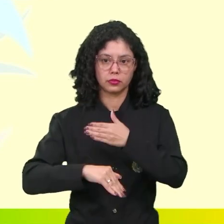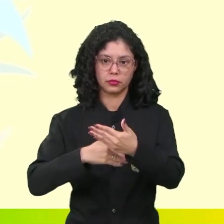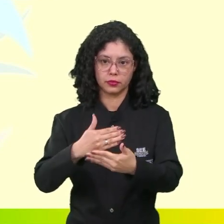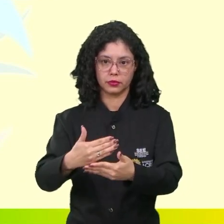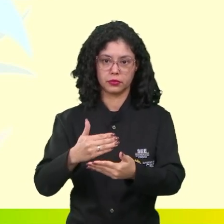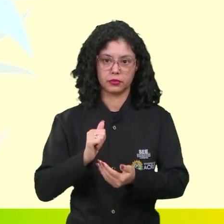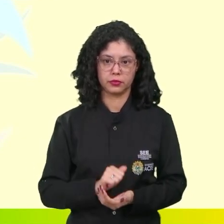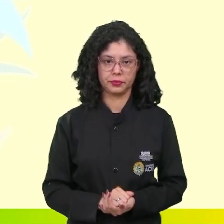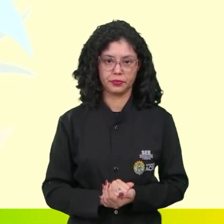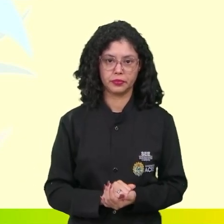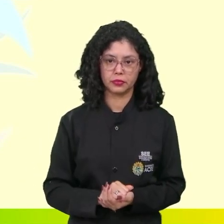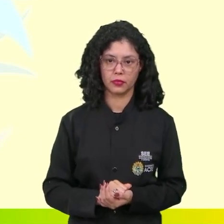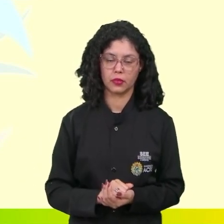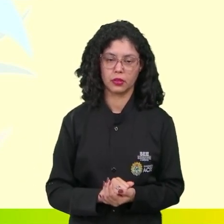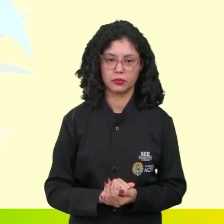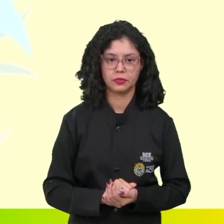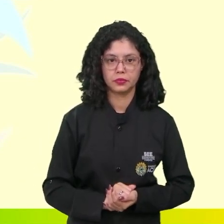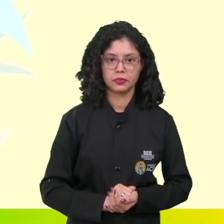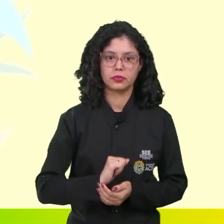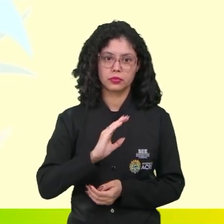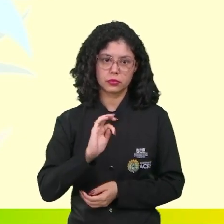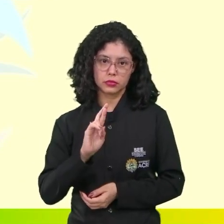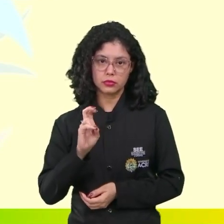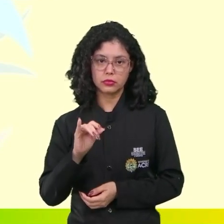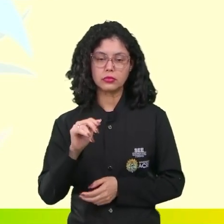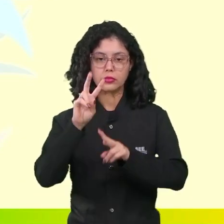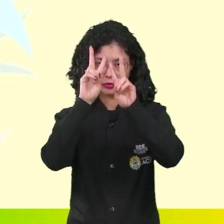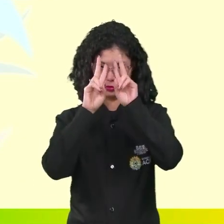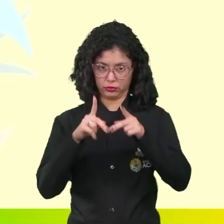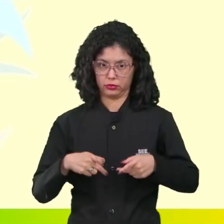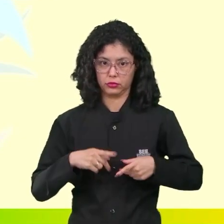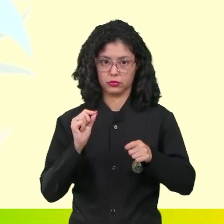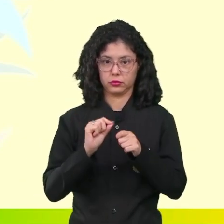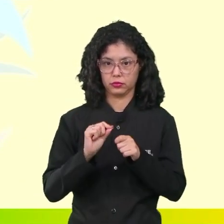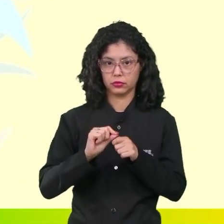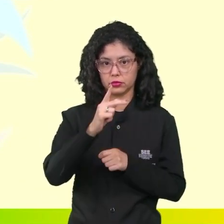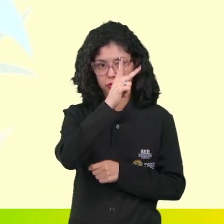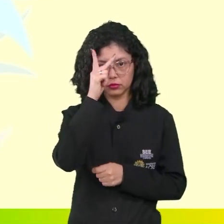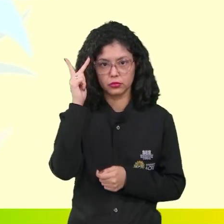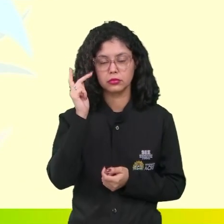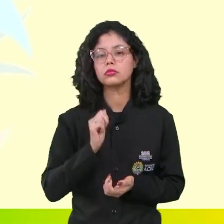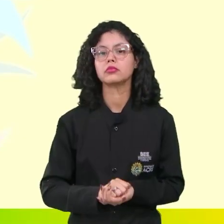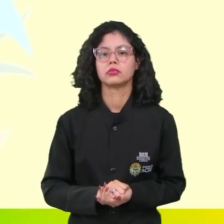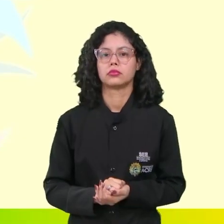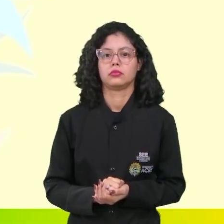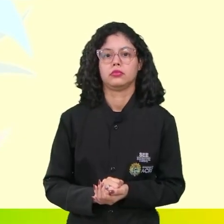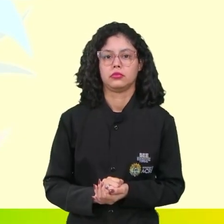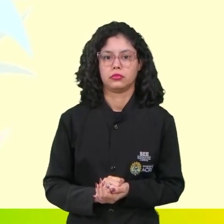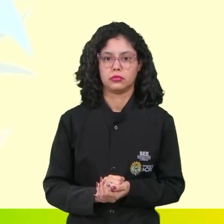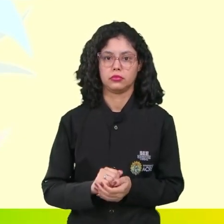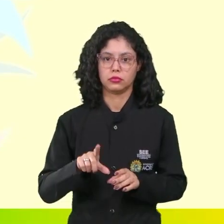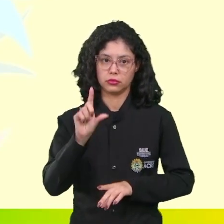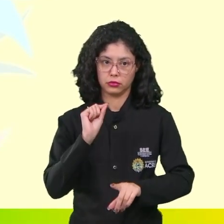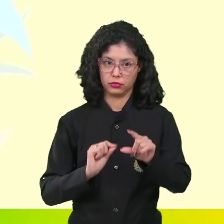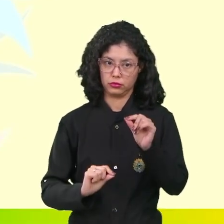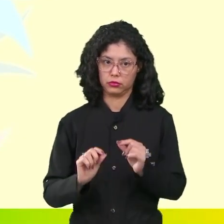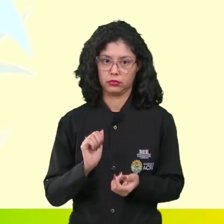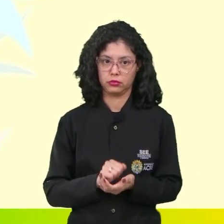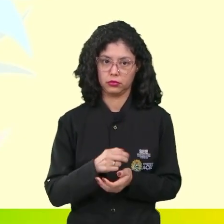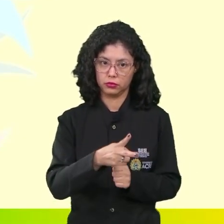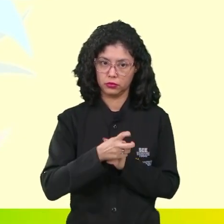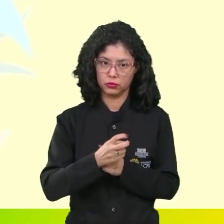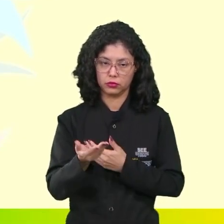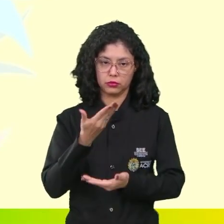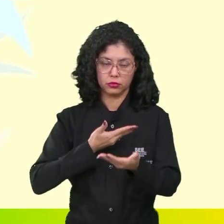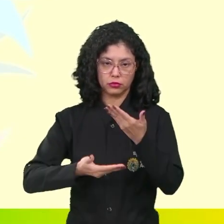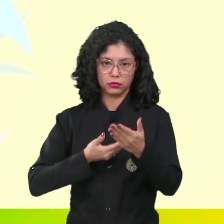desenvolve? Então, a curadoria humana, ela é feita por pessoas, tá? E essas pessoas, elas selecionam,